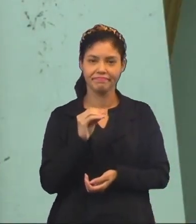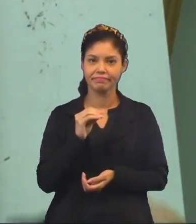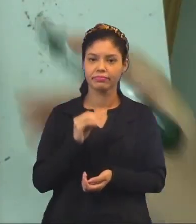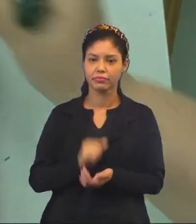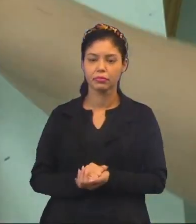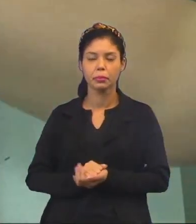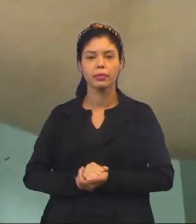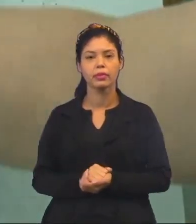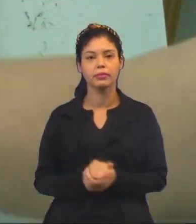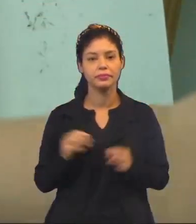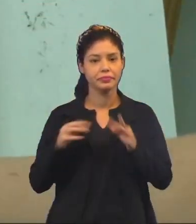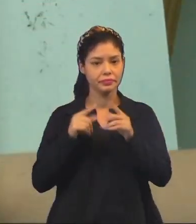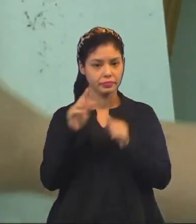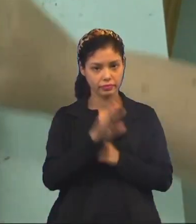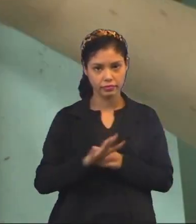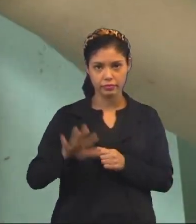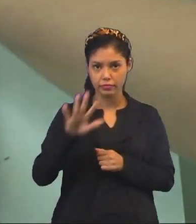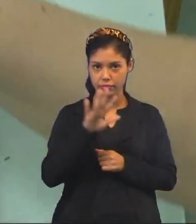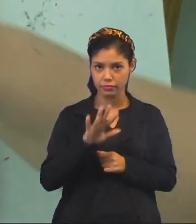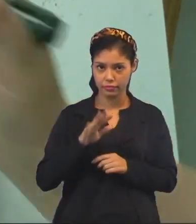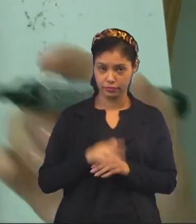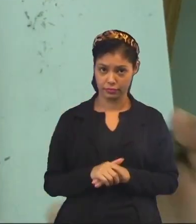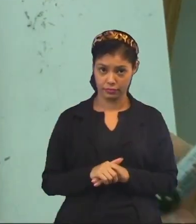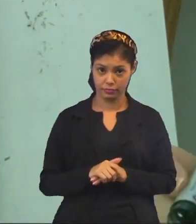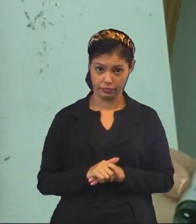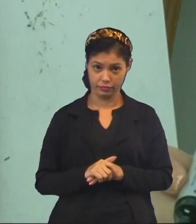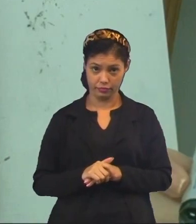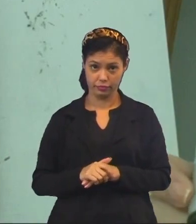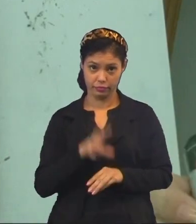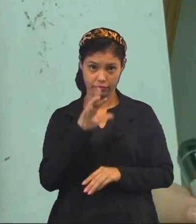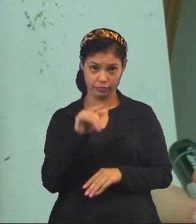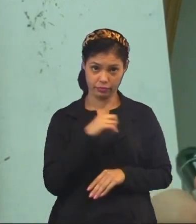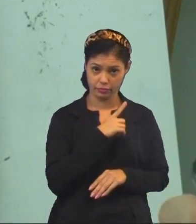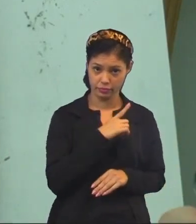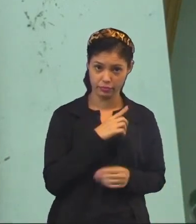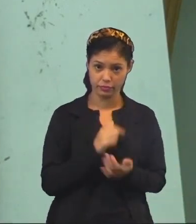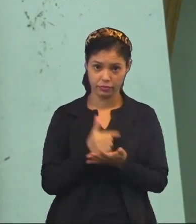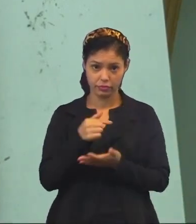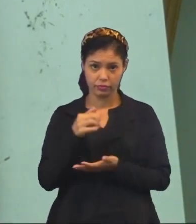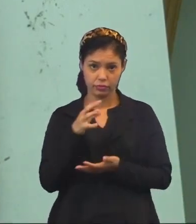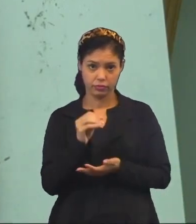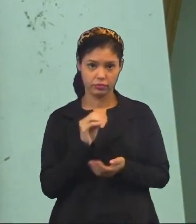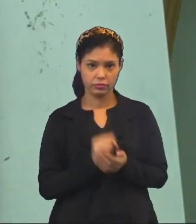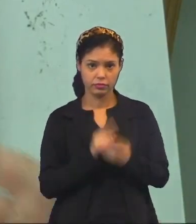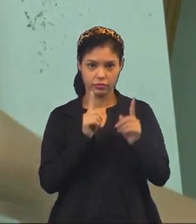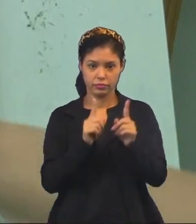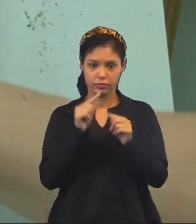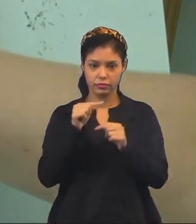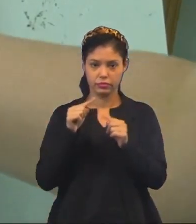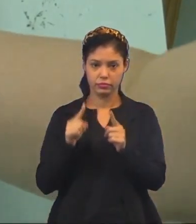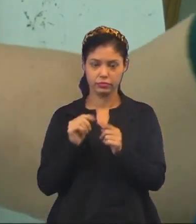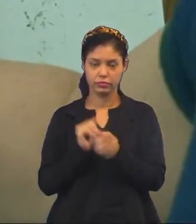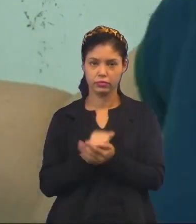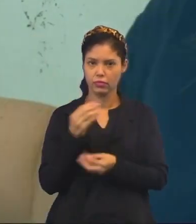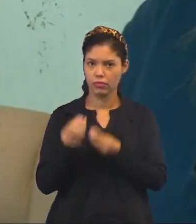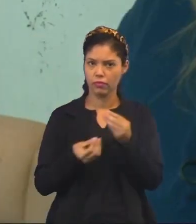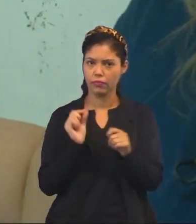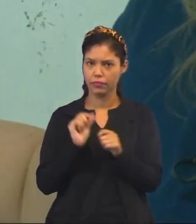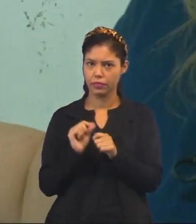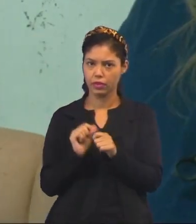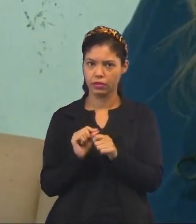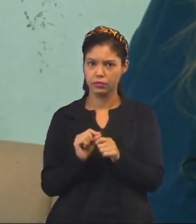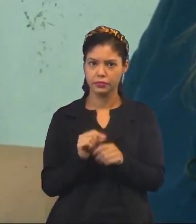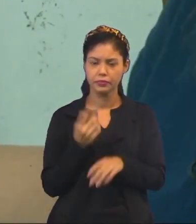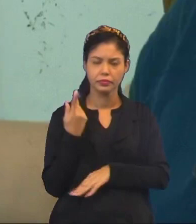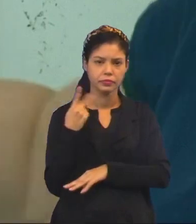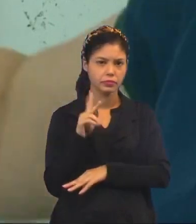70 quadradinhos no total, né? Essa área toda, ela vai ter 70 quadradinhos. E como é que eu faço para saber